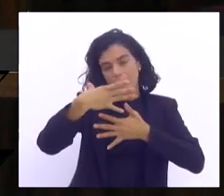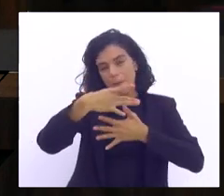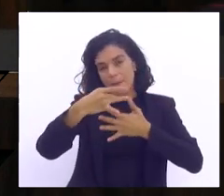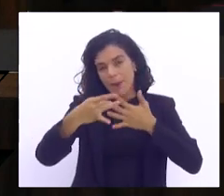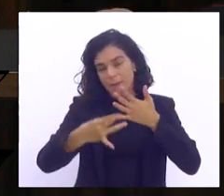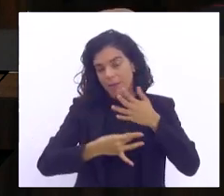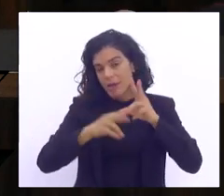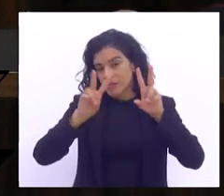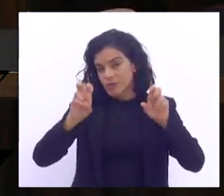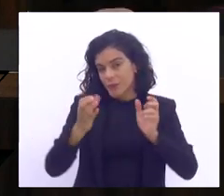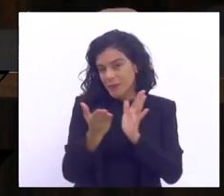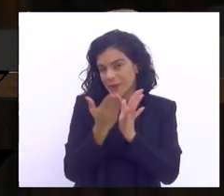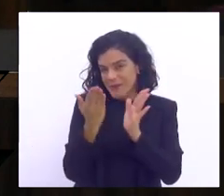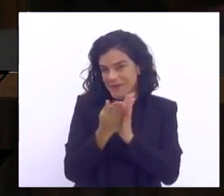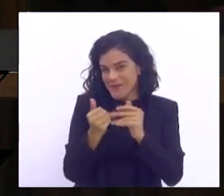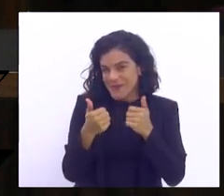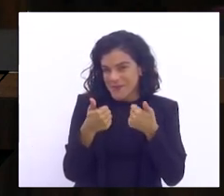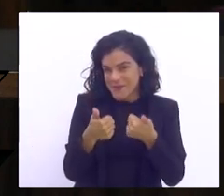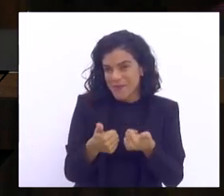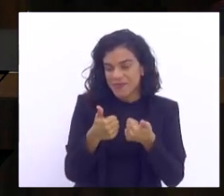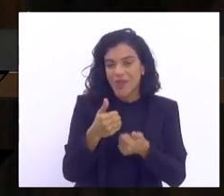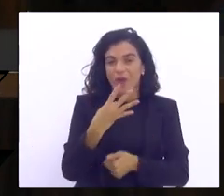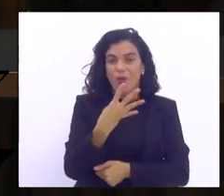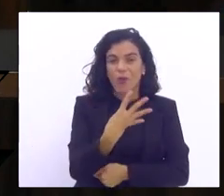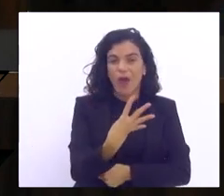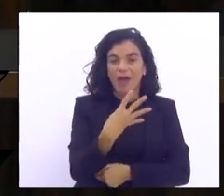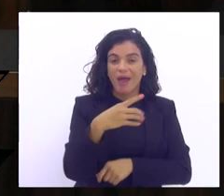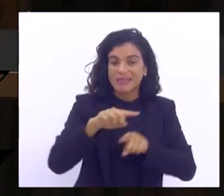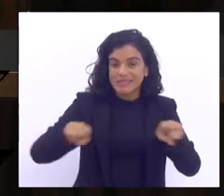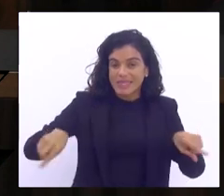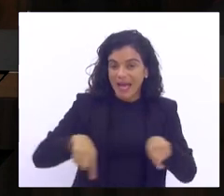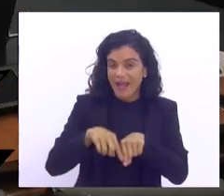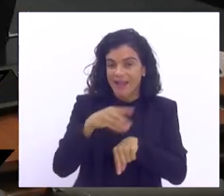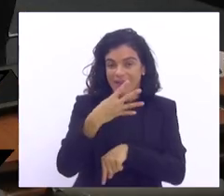esses livros lá. Tá bom? Gabinete 405.